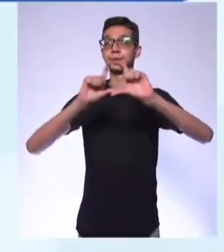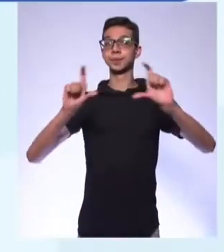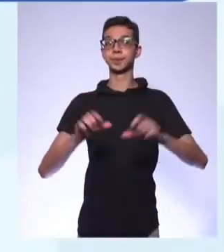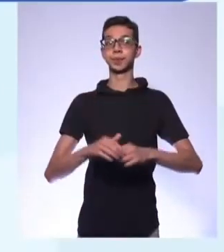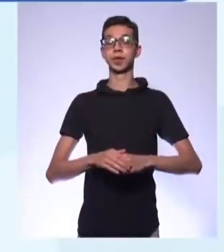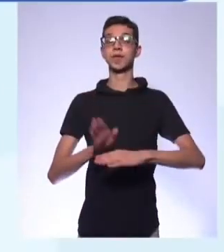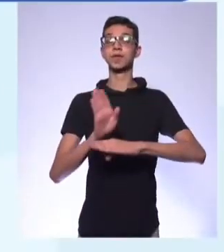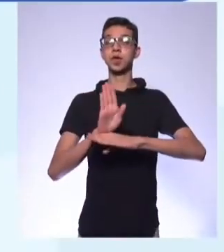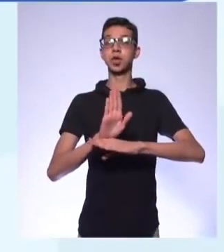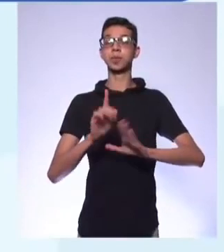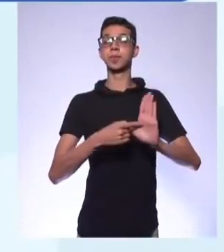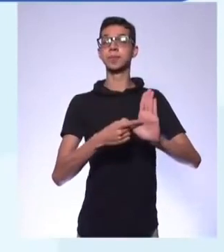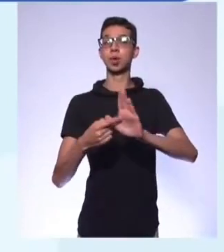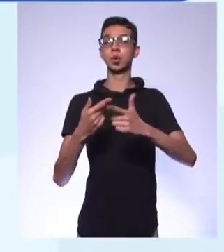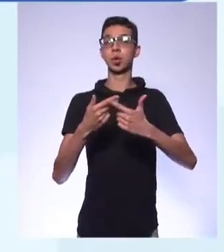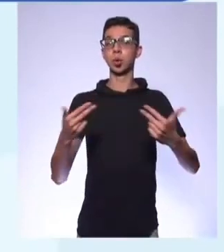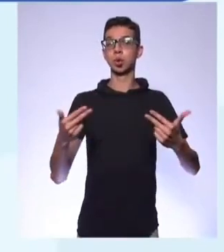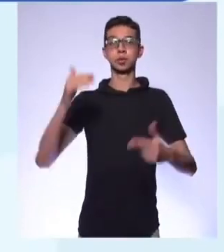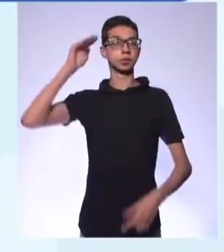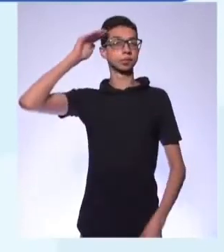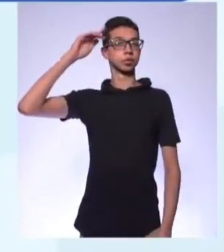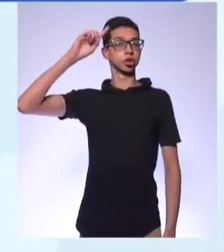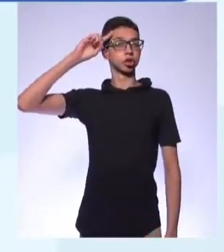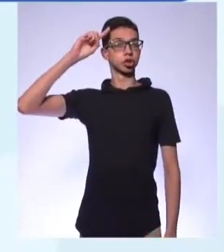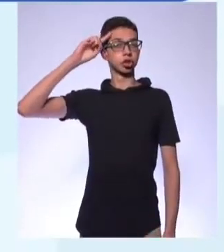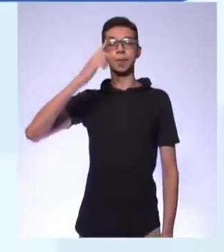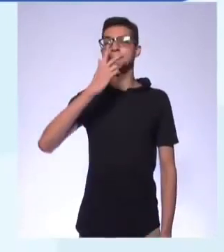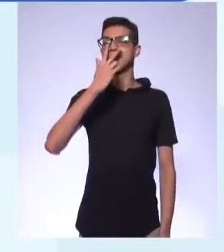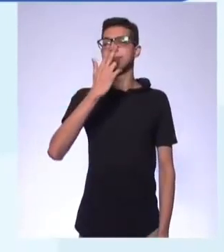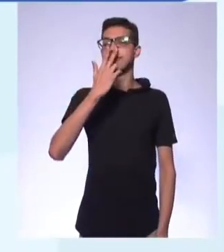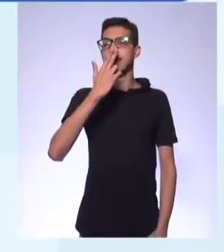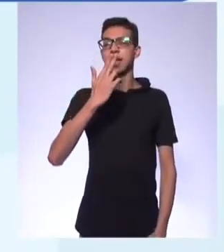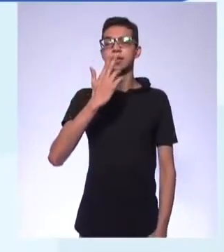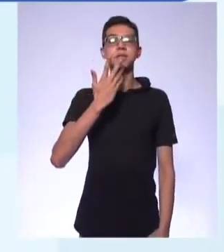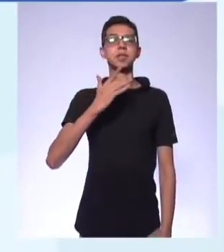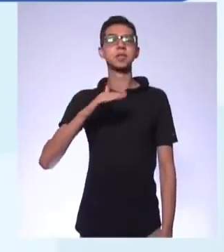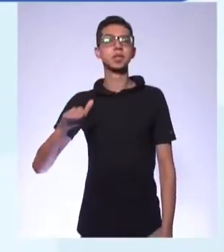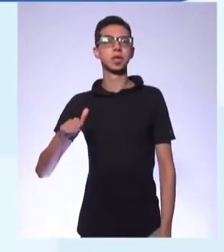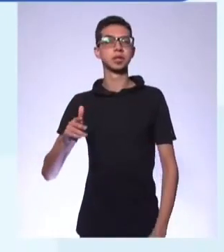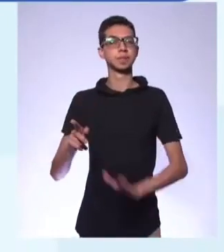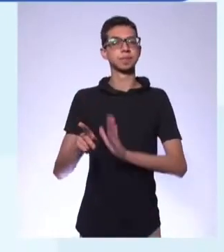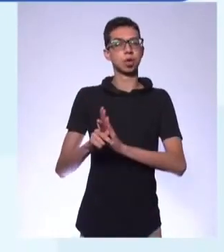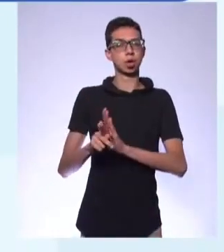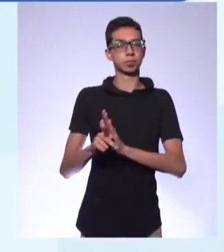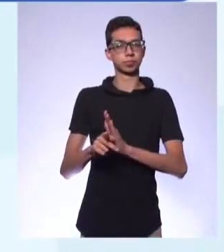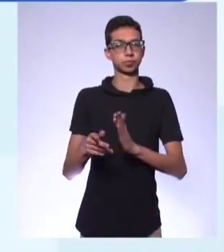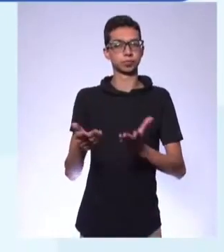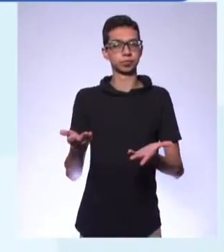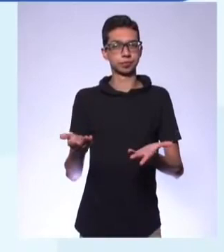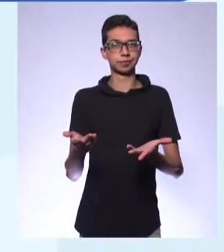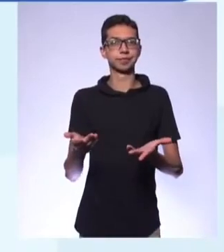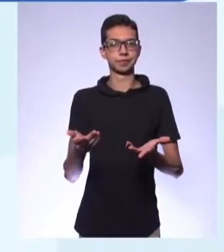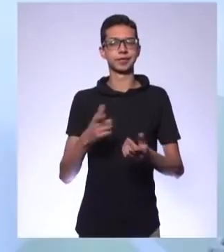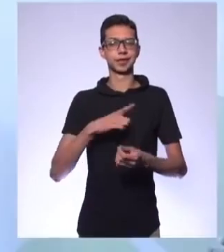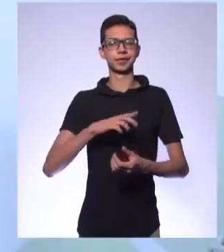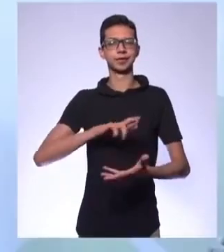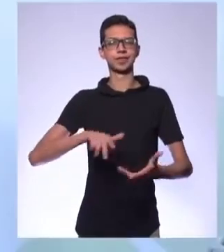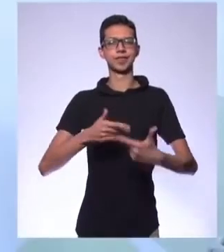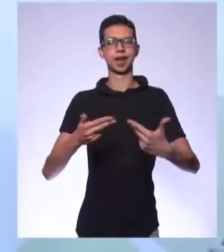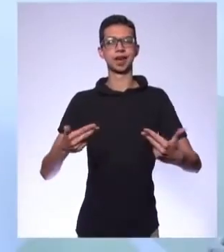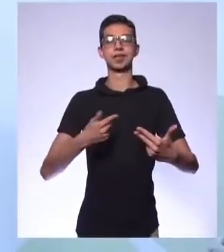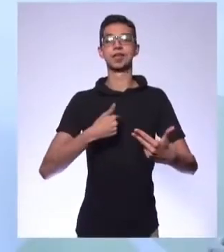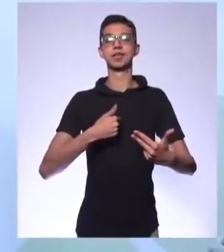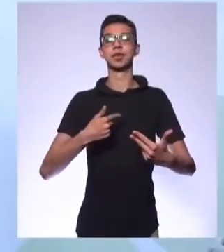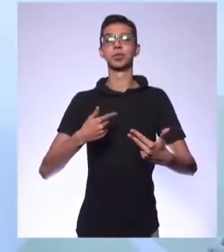mundo adulto, muitas vezes vistos como infantos juvenis. Então, ele traz vários outros aspectos. Aqui eu tirei com